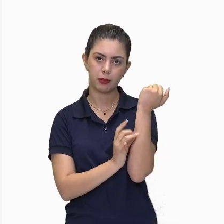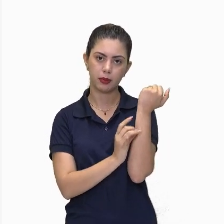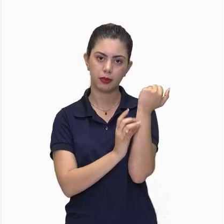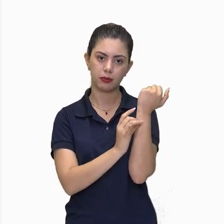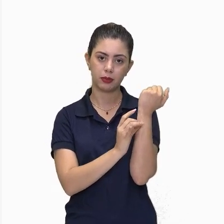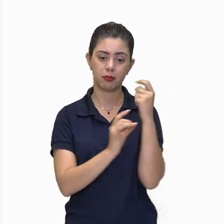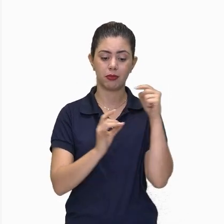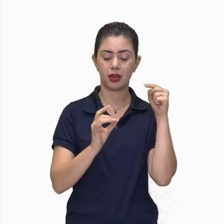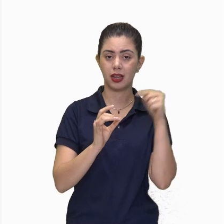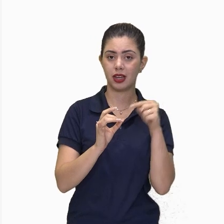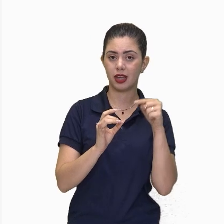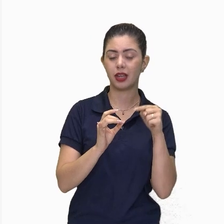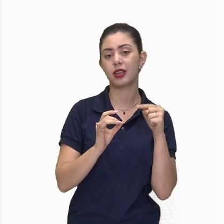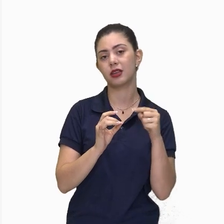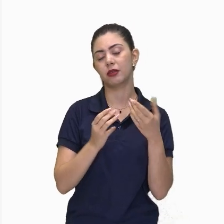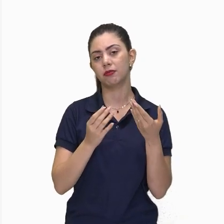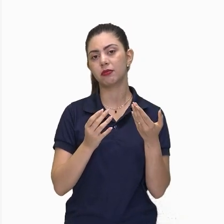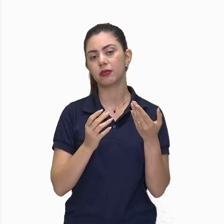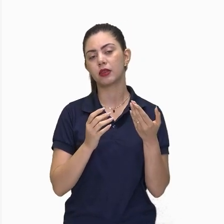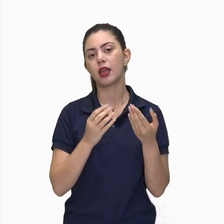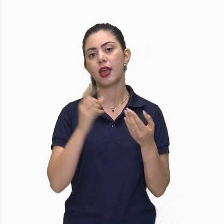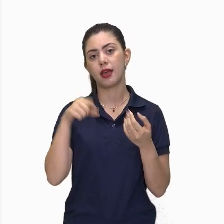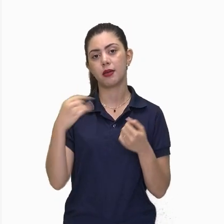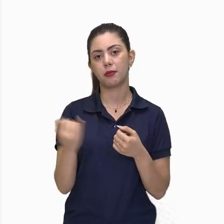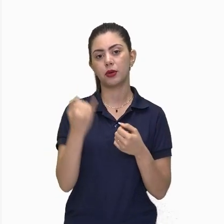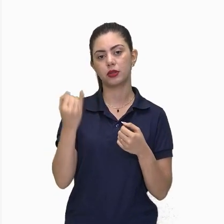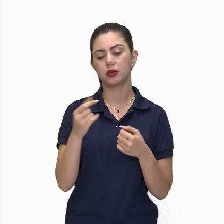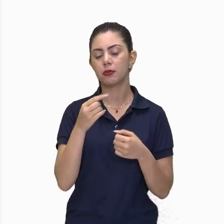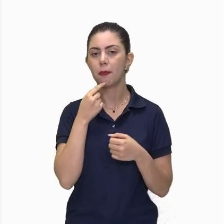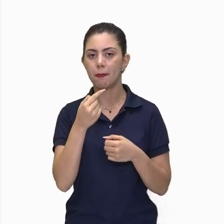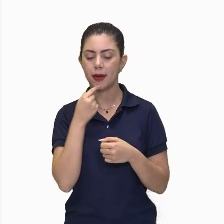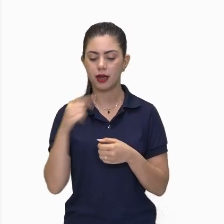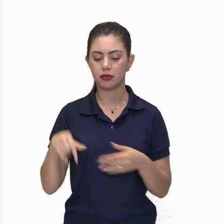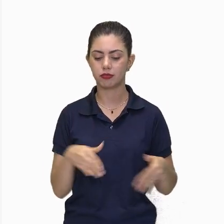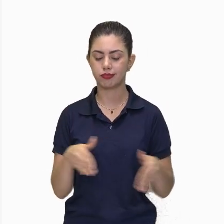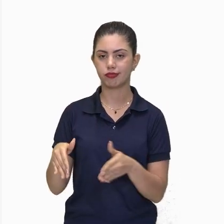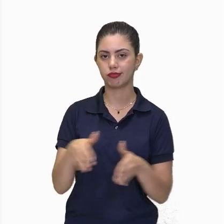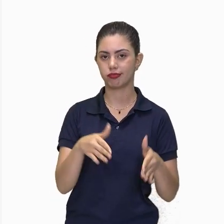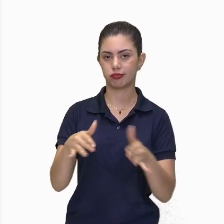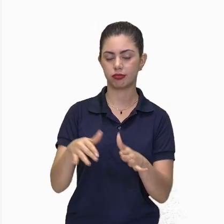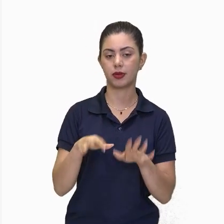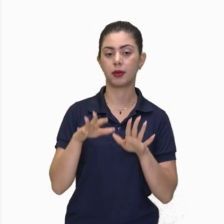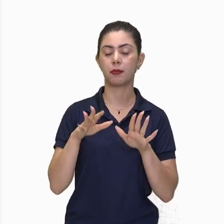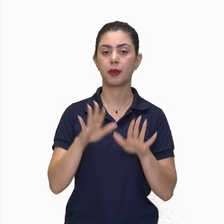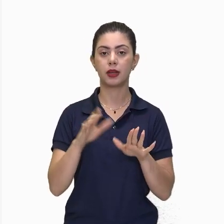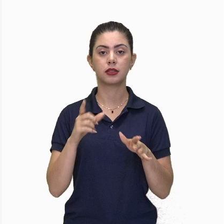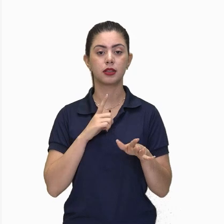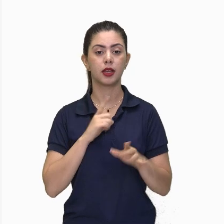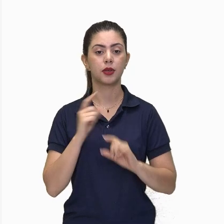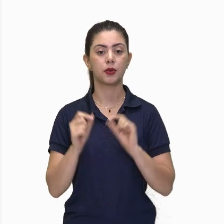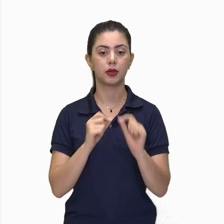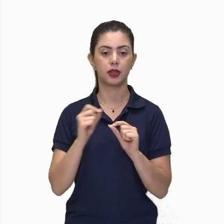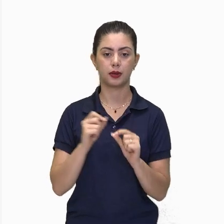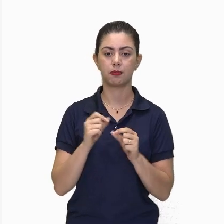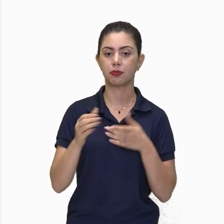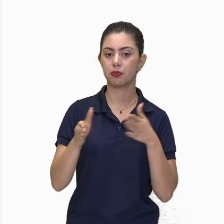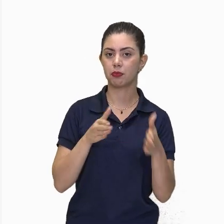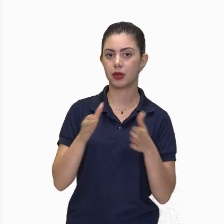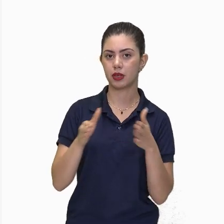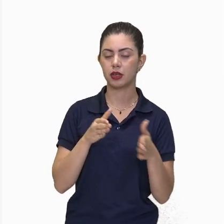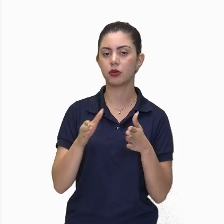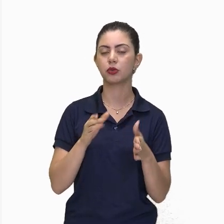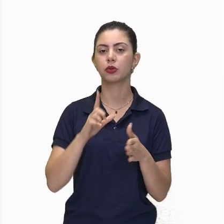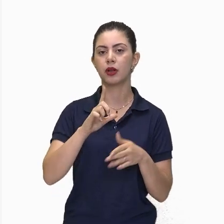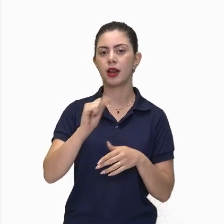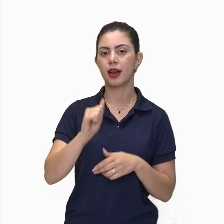Essas espécies que ficam ali próximo ao igarapé. E aí existe a fase larval desses